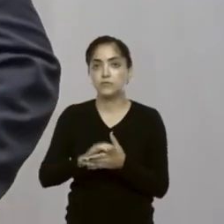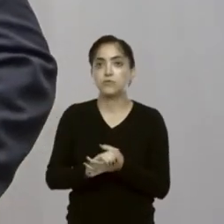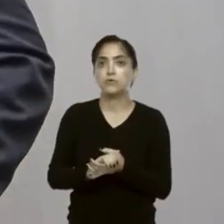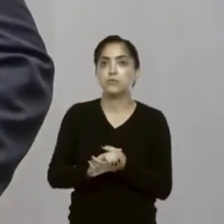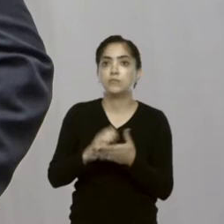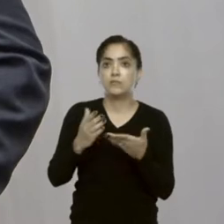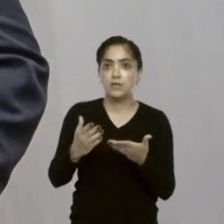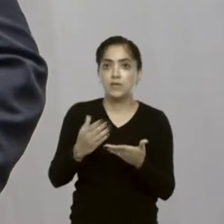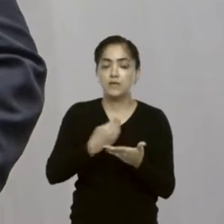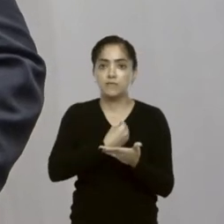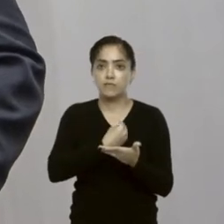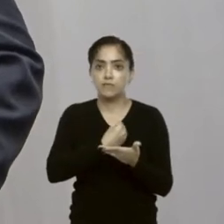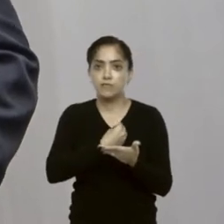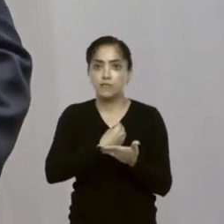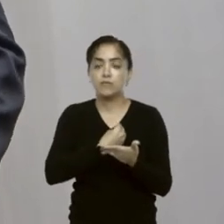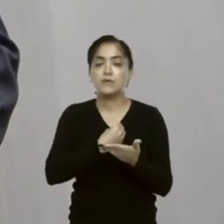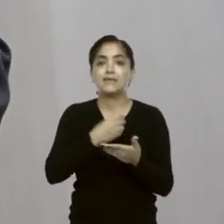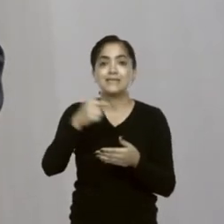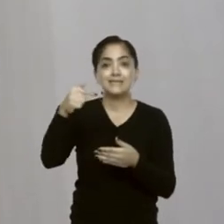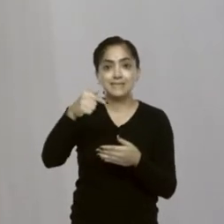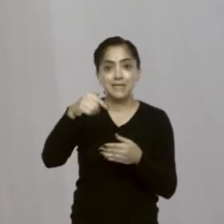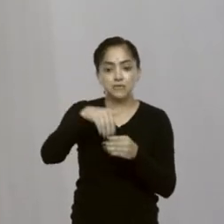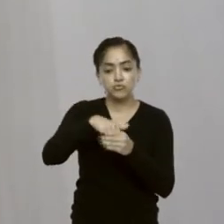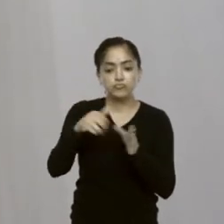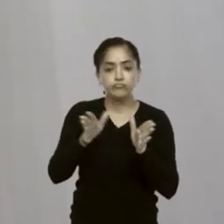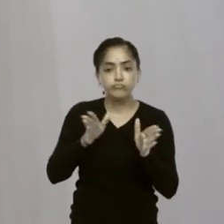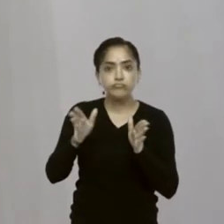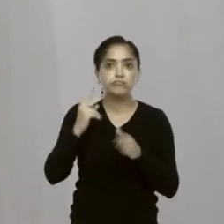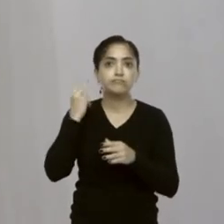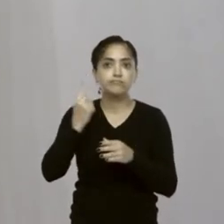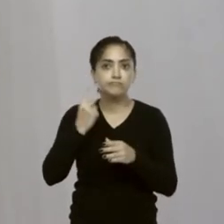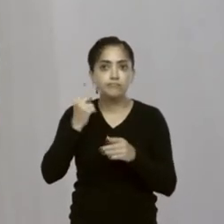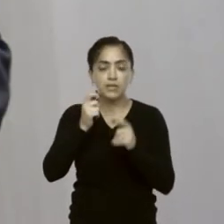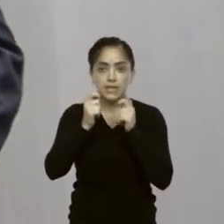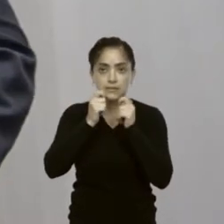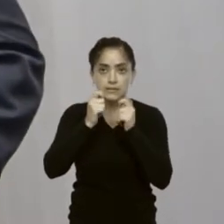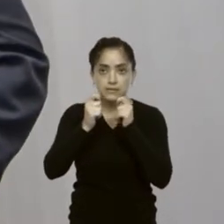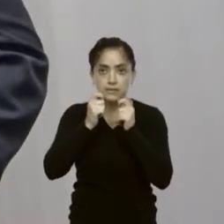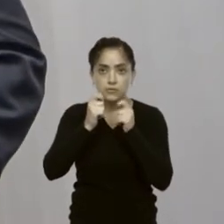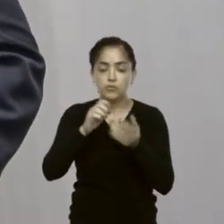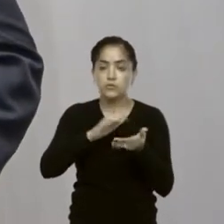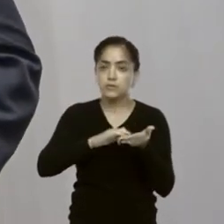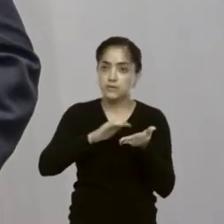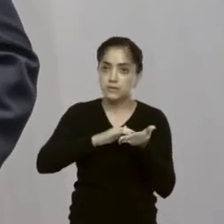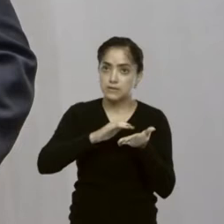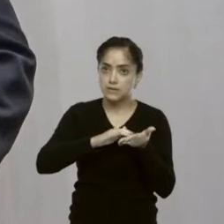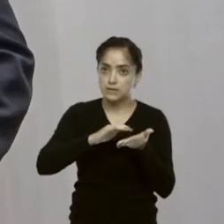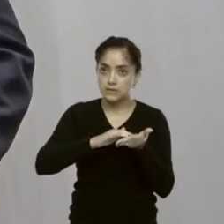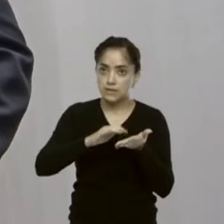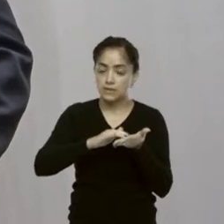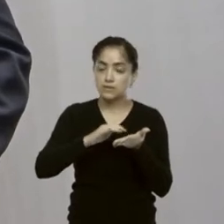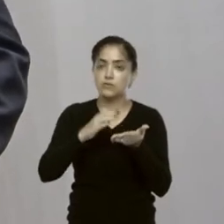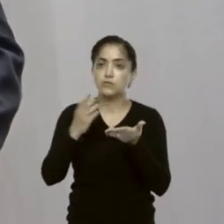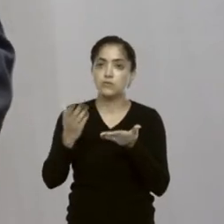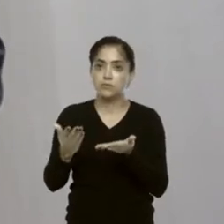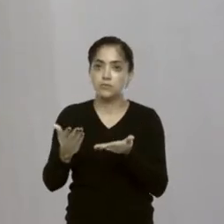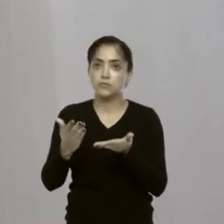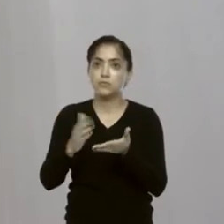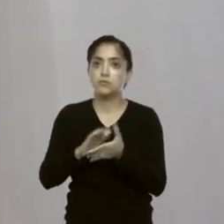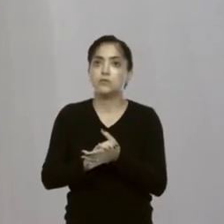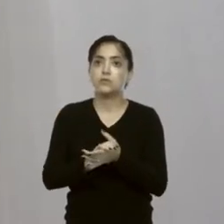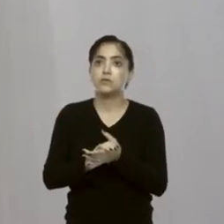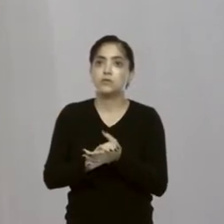exerci 7 mandatos de vereador, fui assessor, secretário do município, representei o município